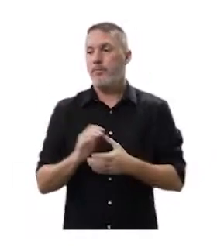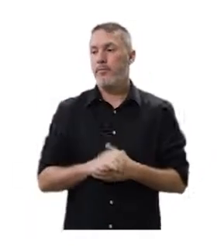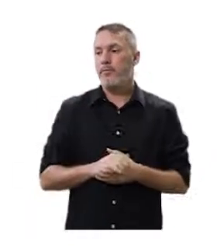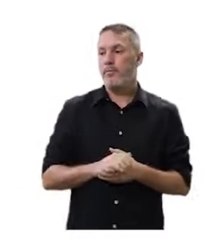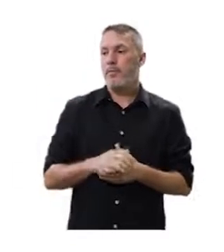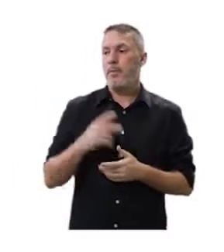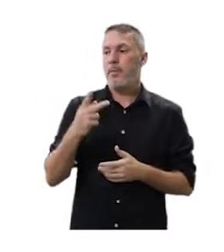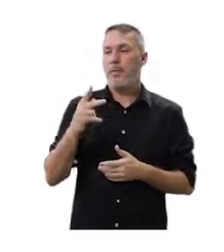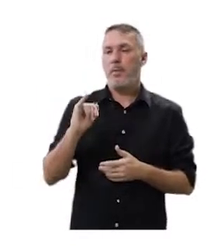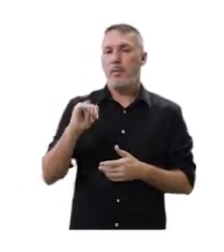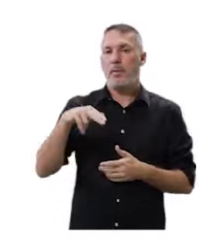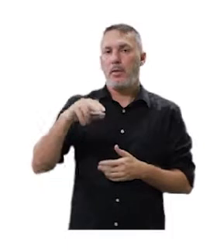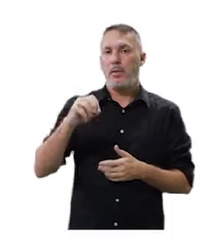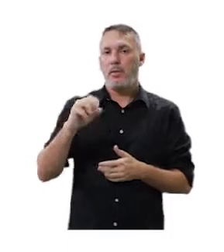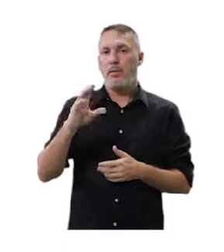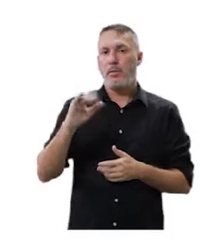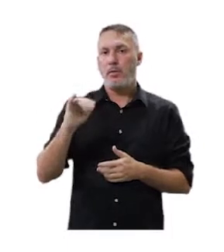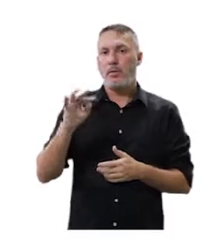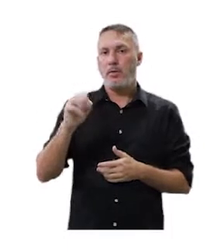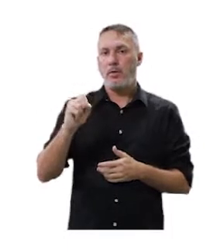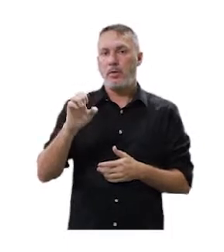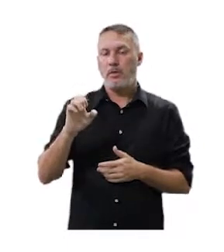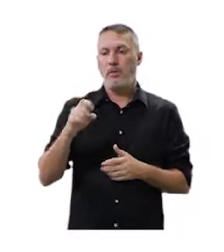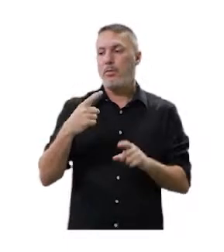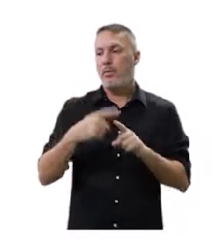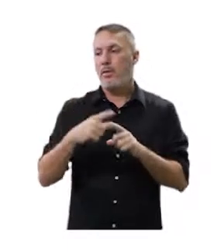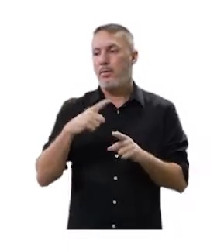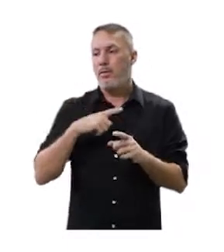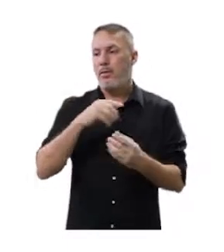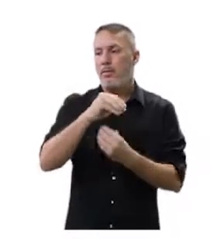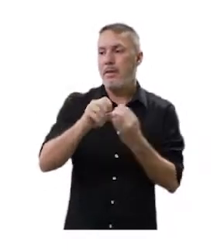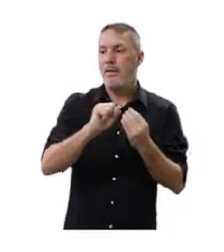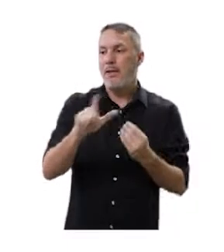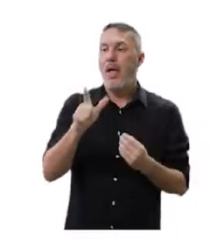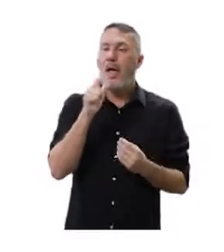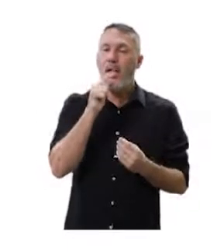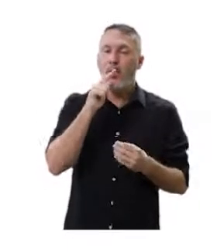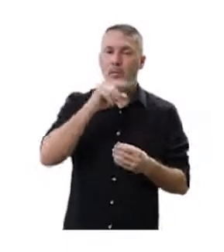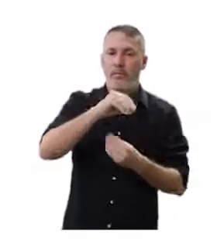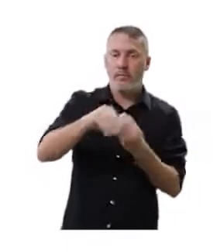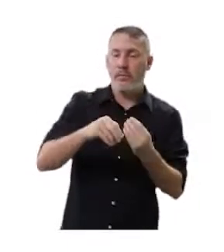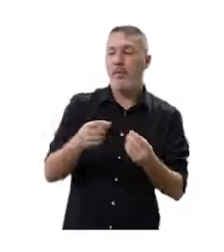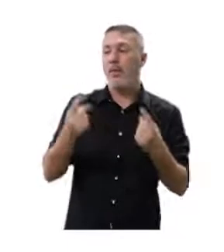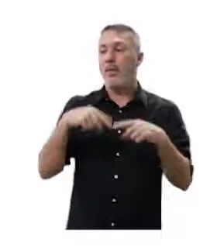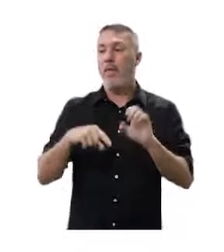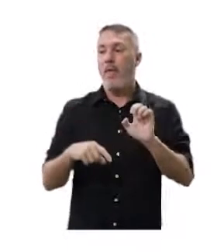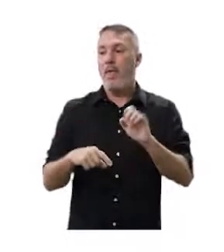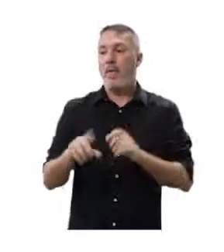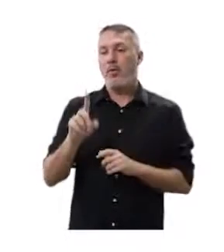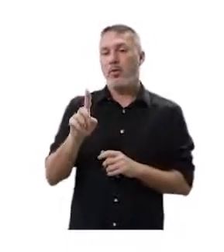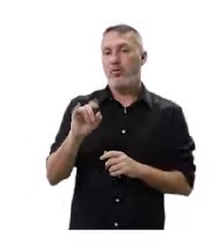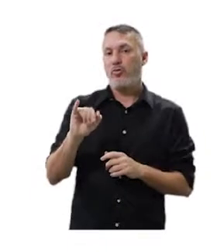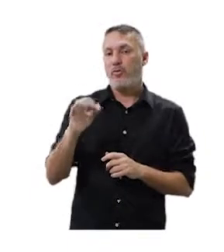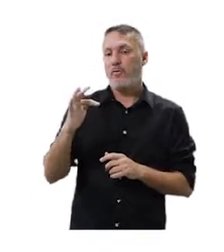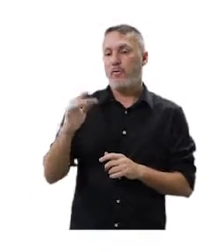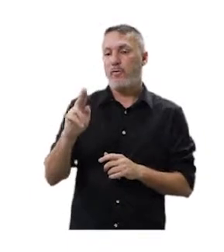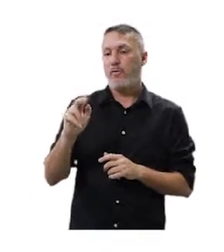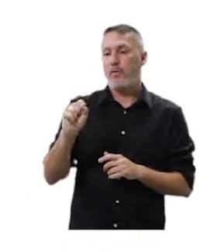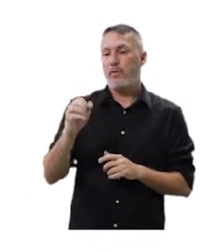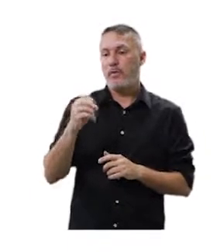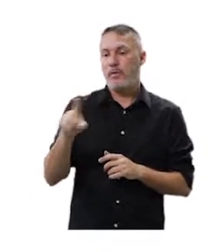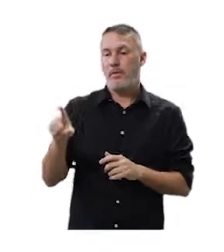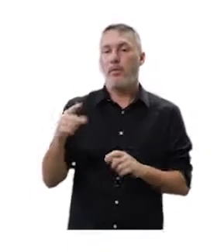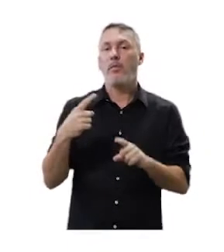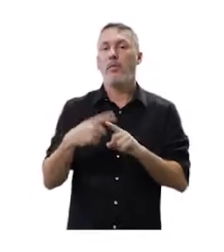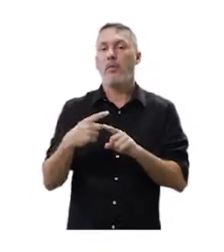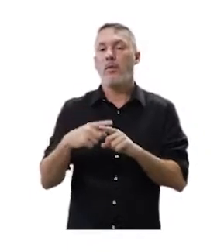Pinocitose, porque o sal estava diluído na água quando foi transportado. Ou letra E, difusão, porque o transporte ocorreu a